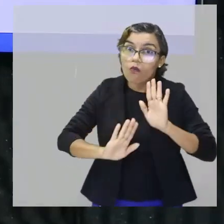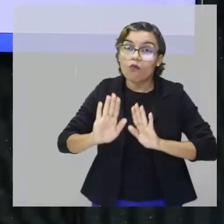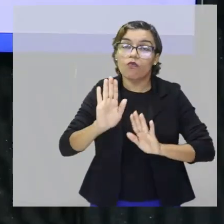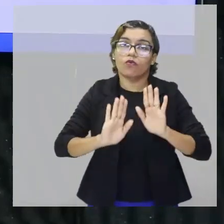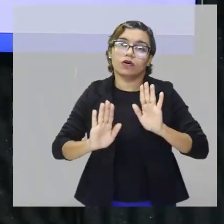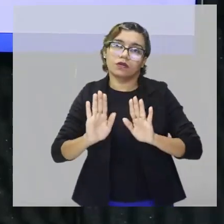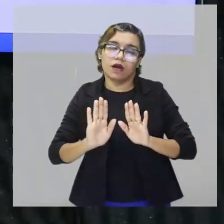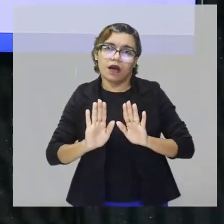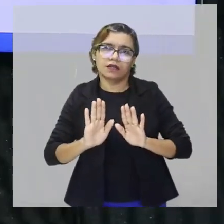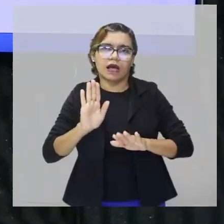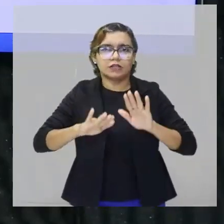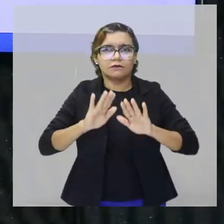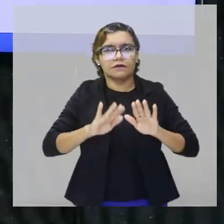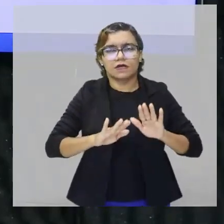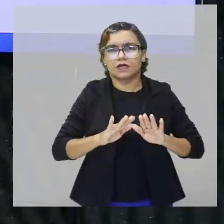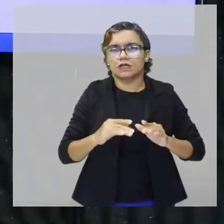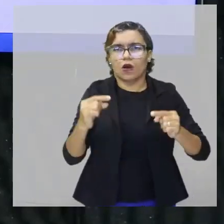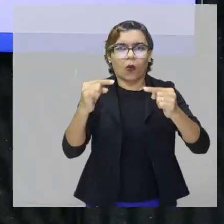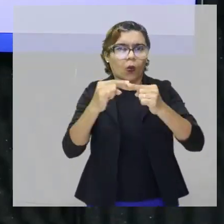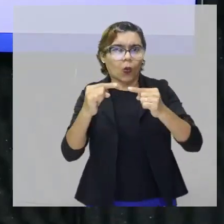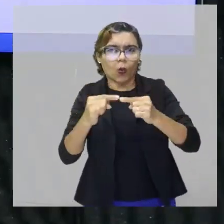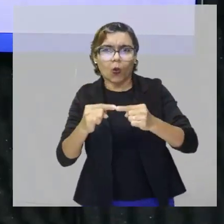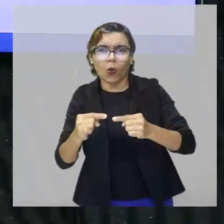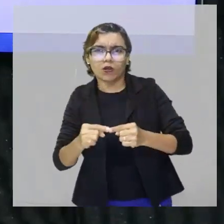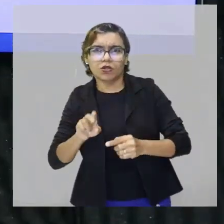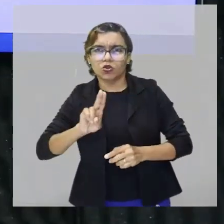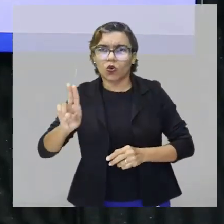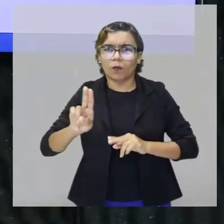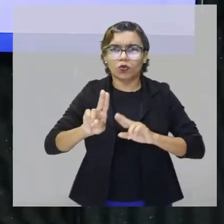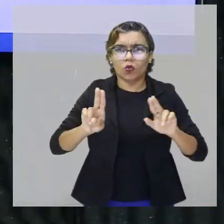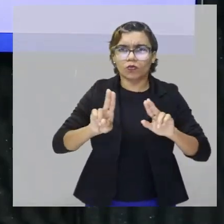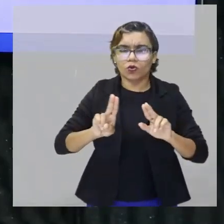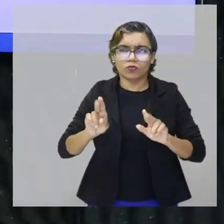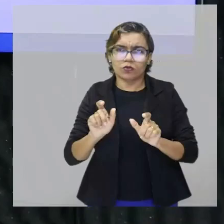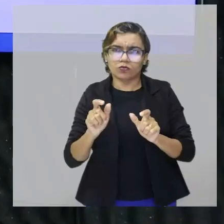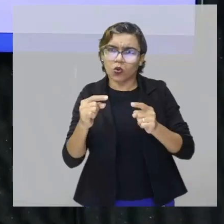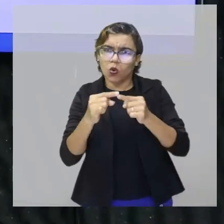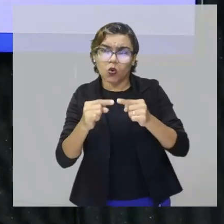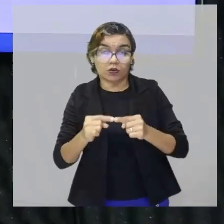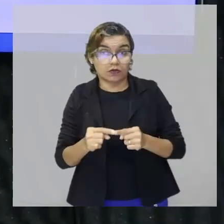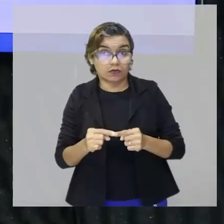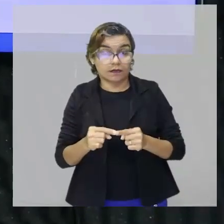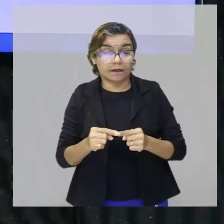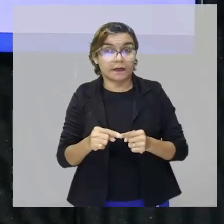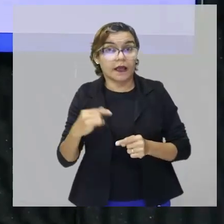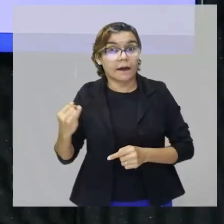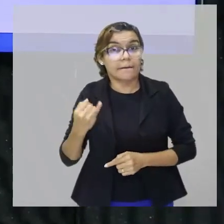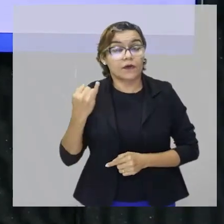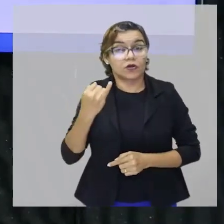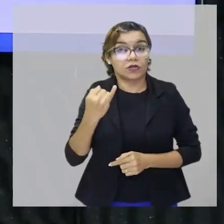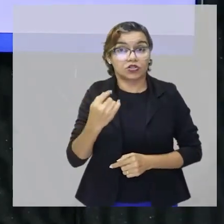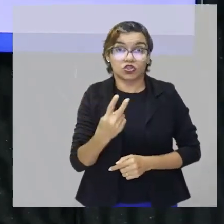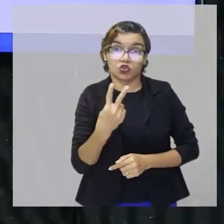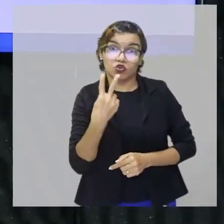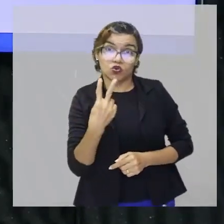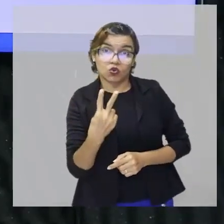à concordância nominal, à concordância verbal. Então, o ideal é que vocês façam 2 parágrafos